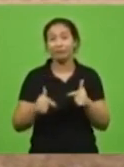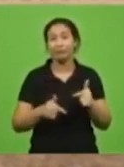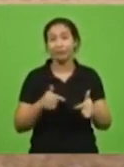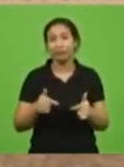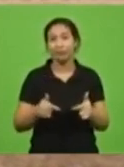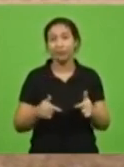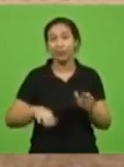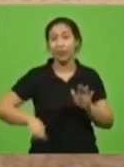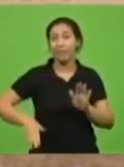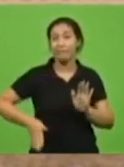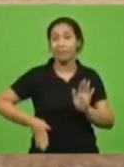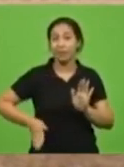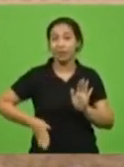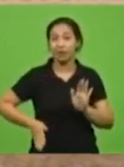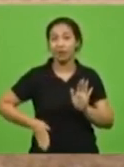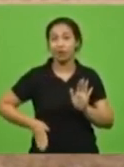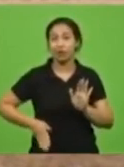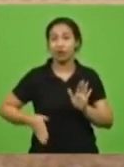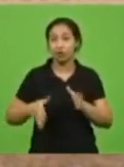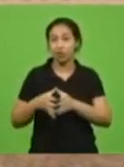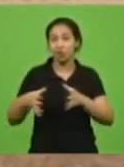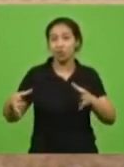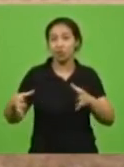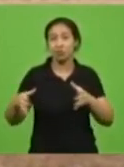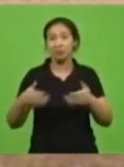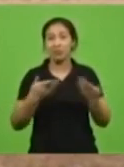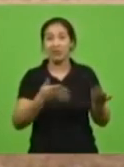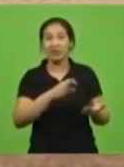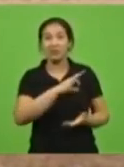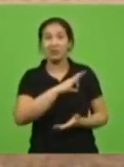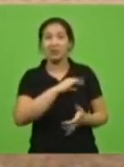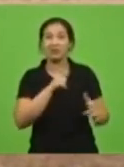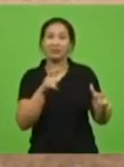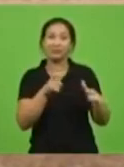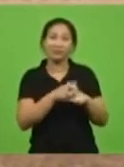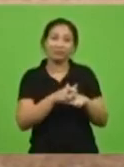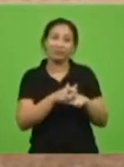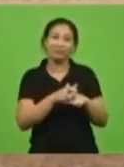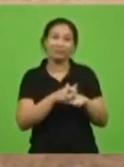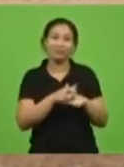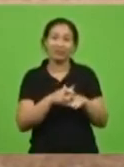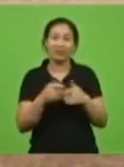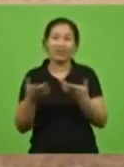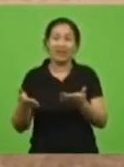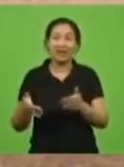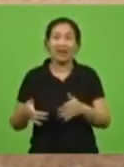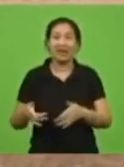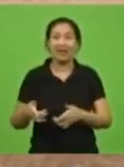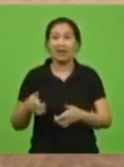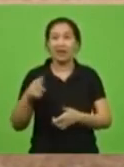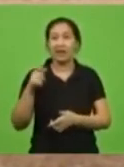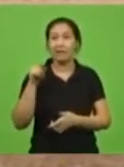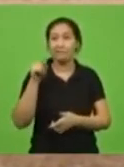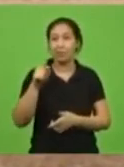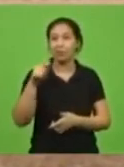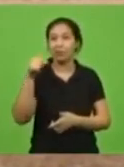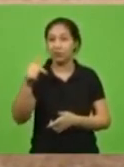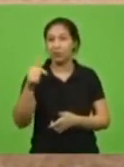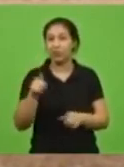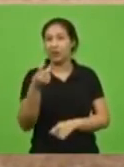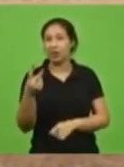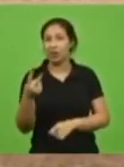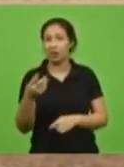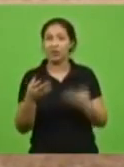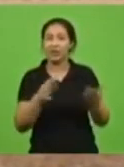de policial naquele momento. Armamento que nem a polícia tem, como .50, a 762 que a polícia tem